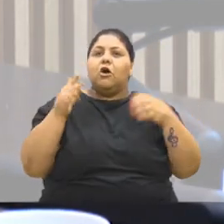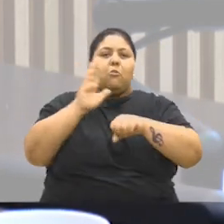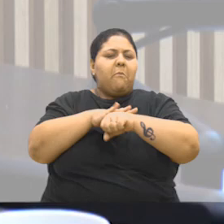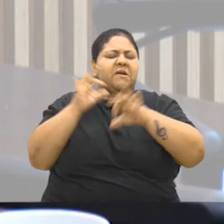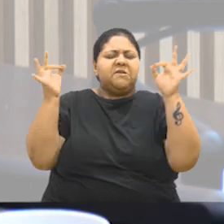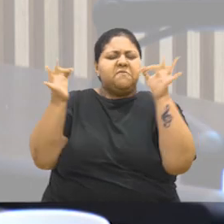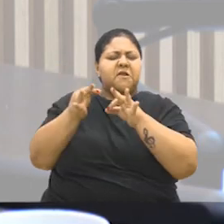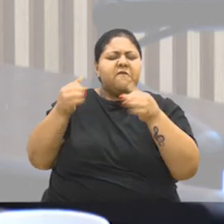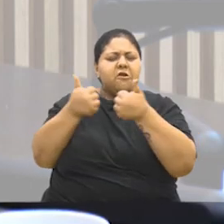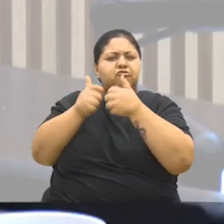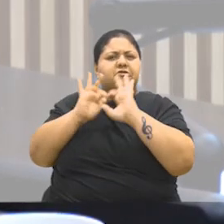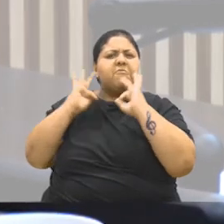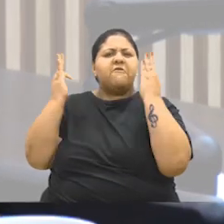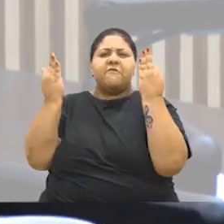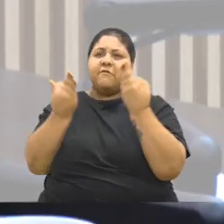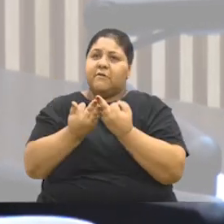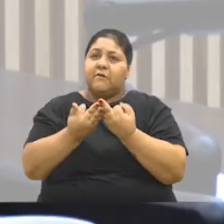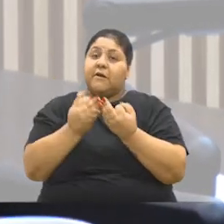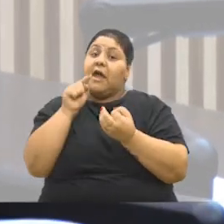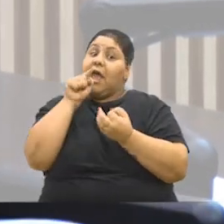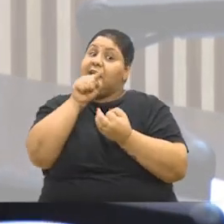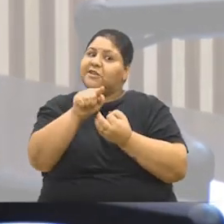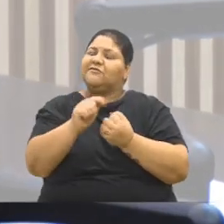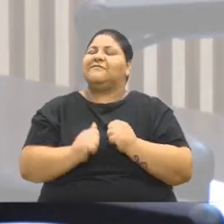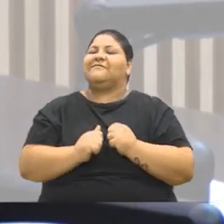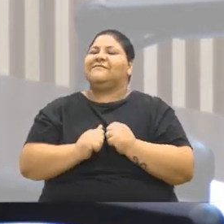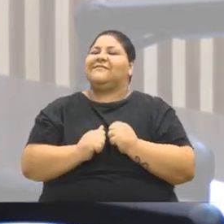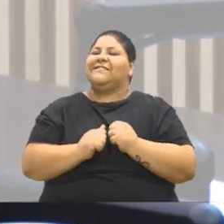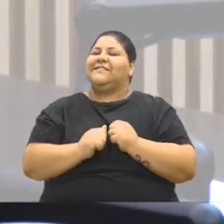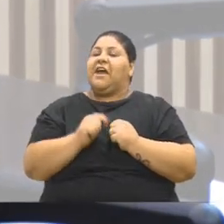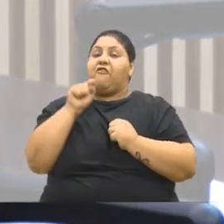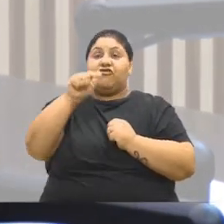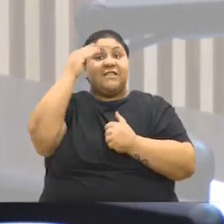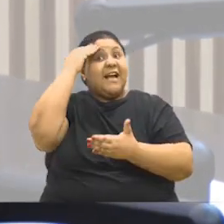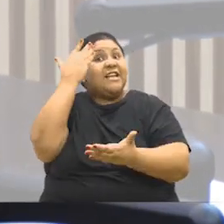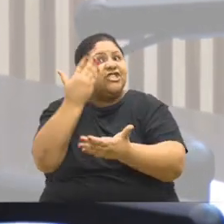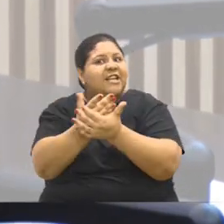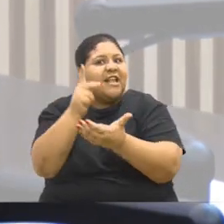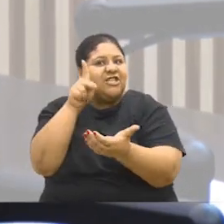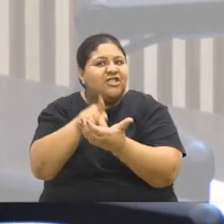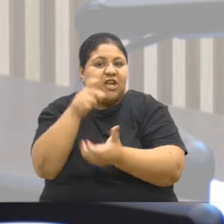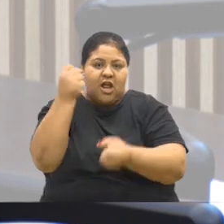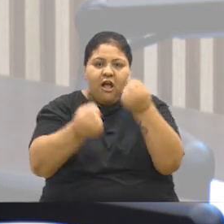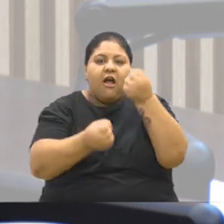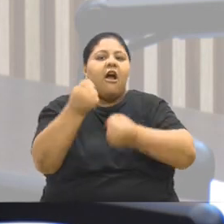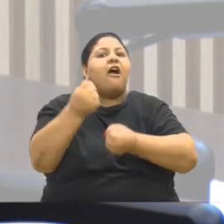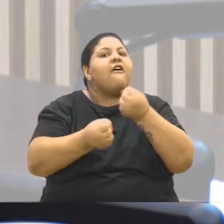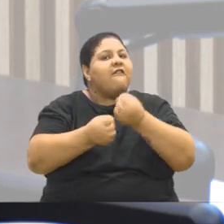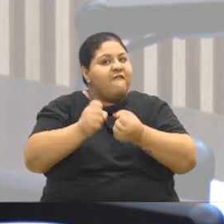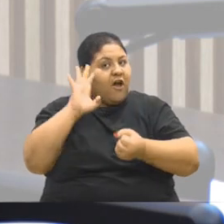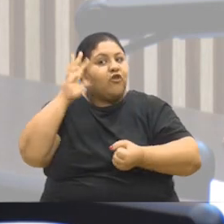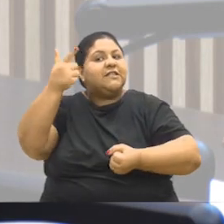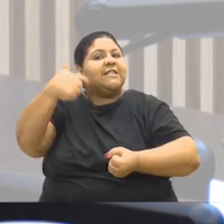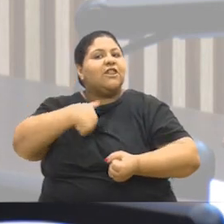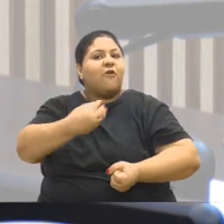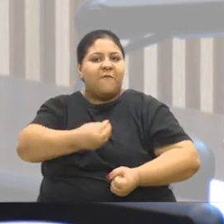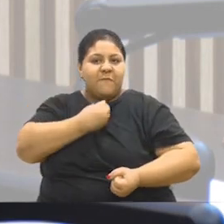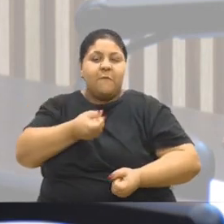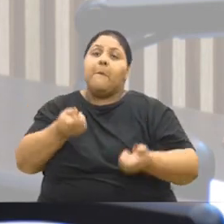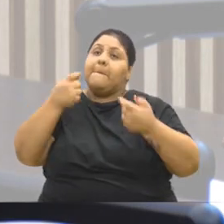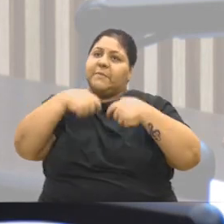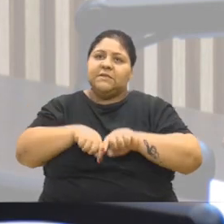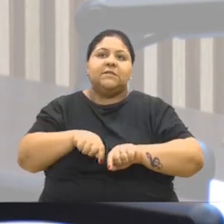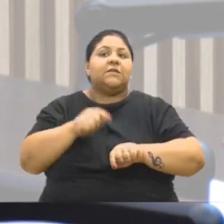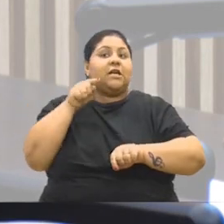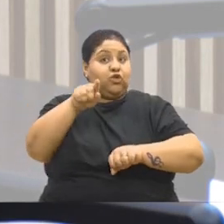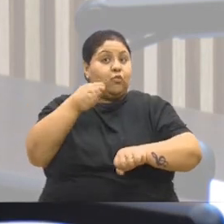daquele carro. É sobre isso. É você ter certeza que aquele carro vai chegar para você. Mas você precisa fazer a sua